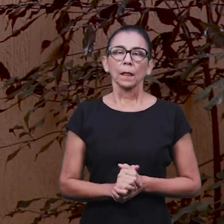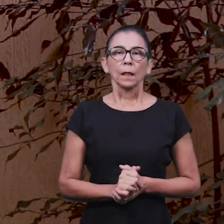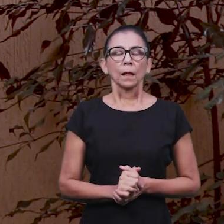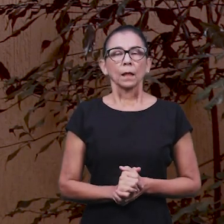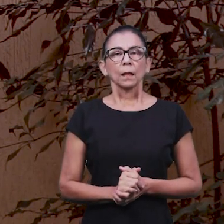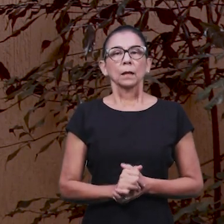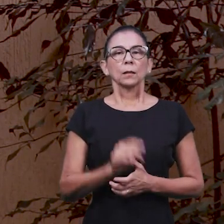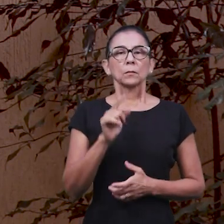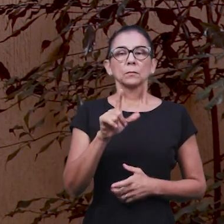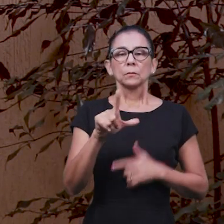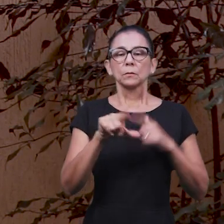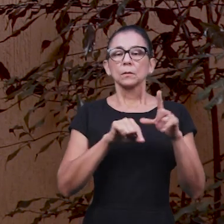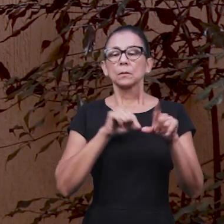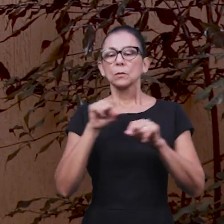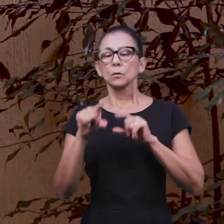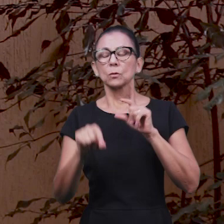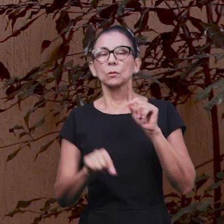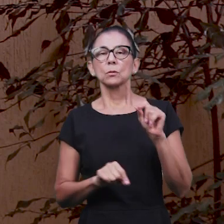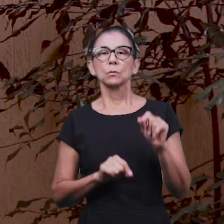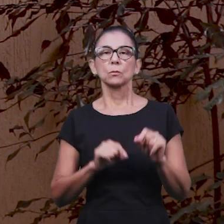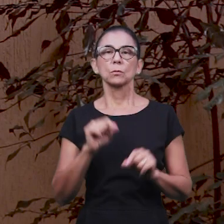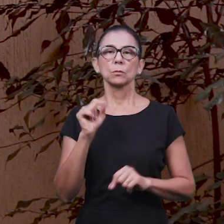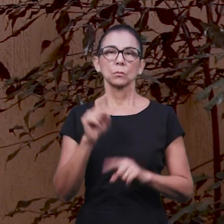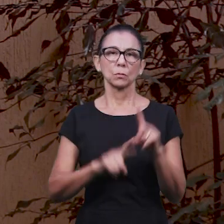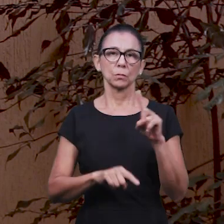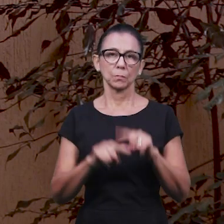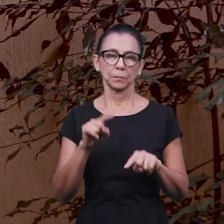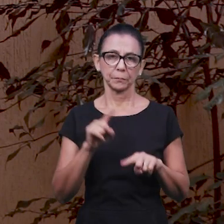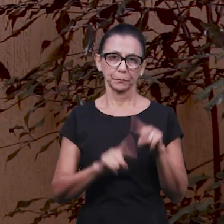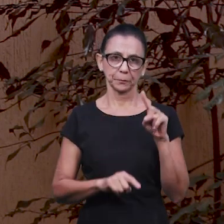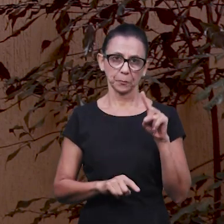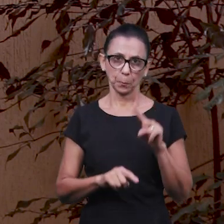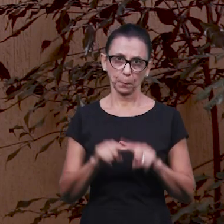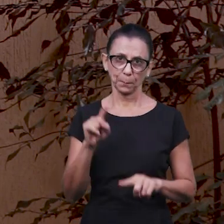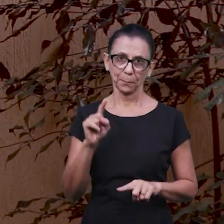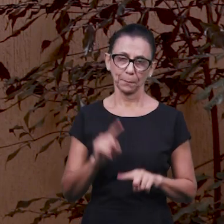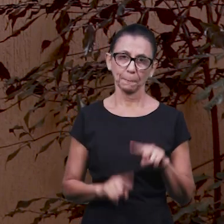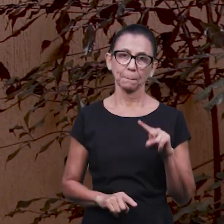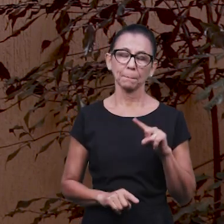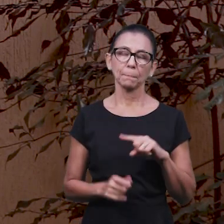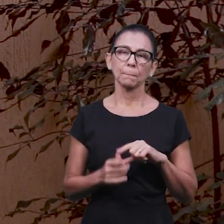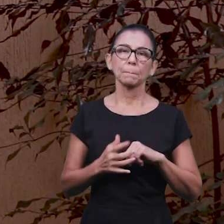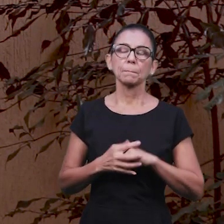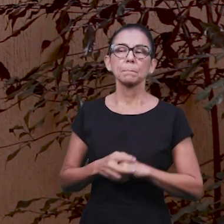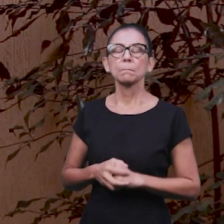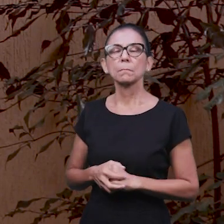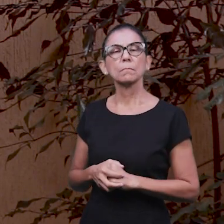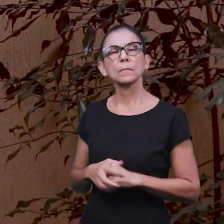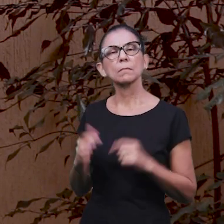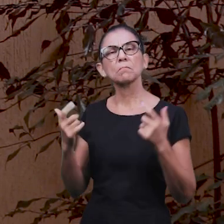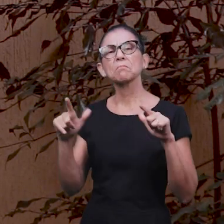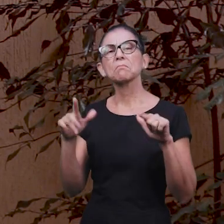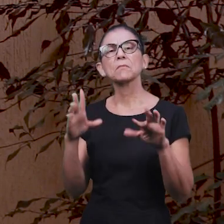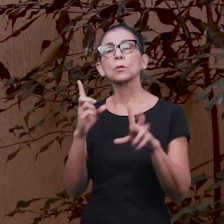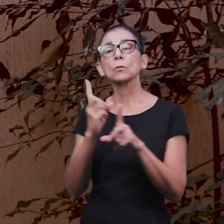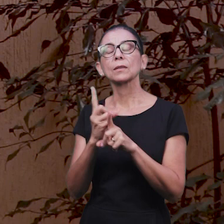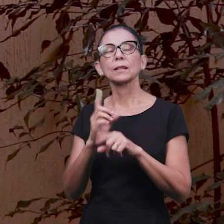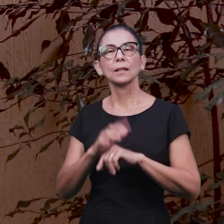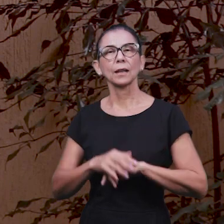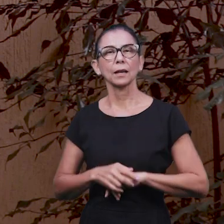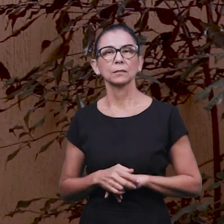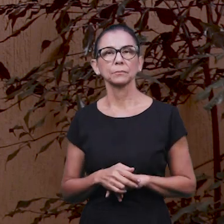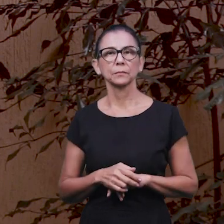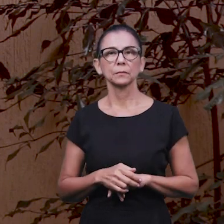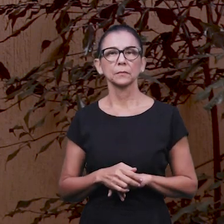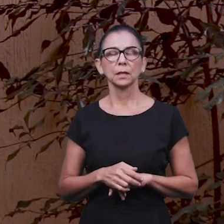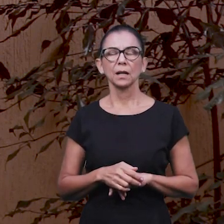vão selecionar e que vocês vão receber o material. E onde encontrar esse material? Irmãos estão tendo